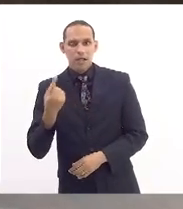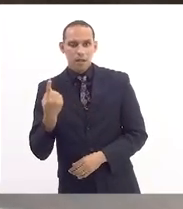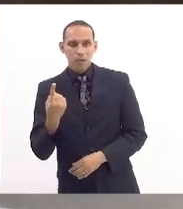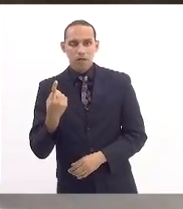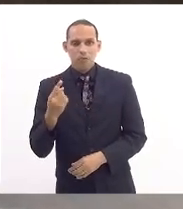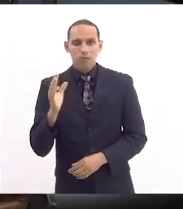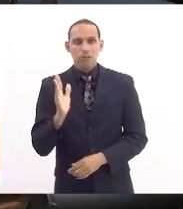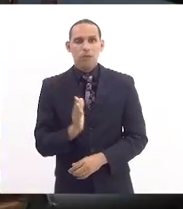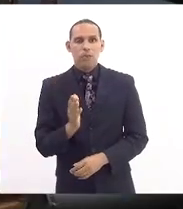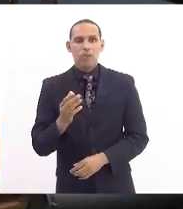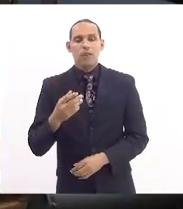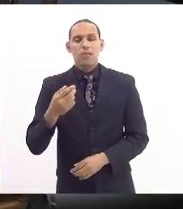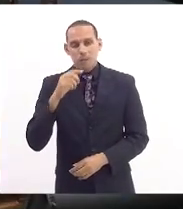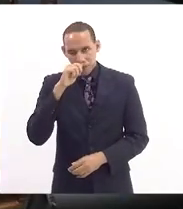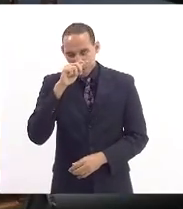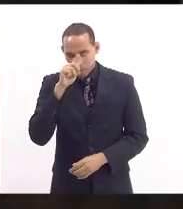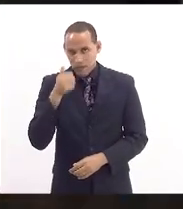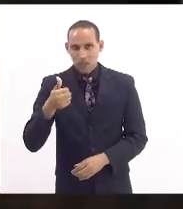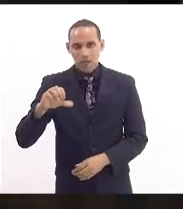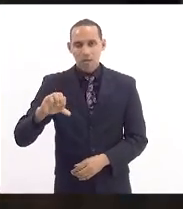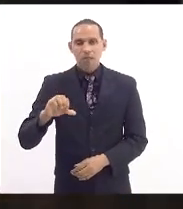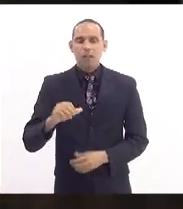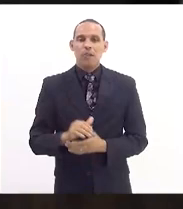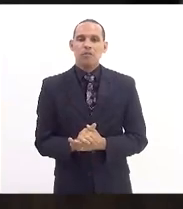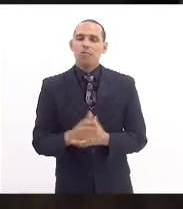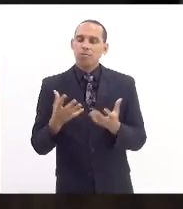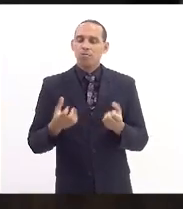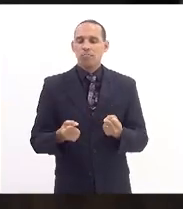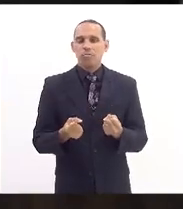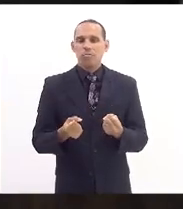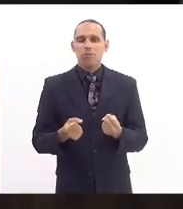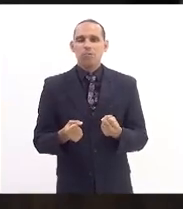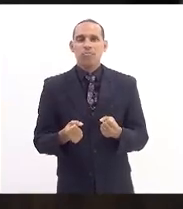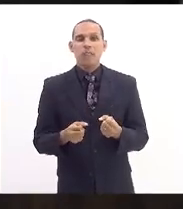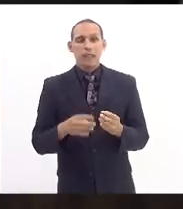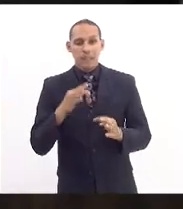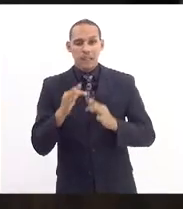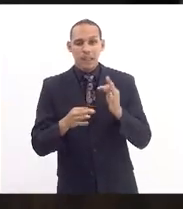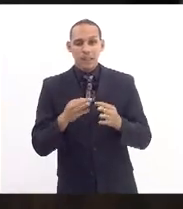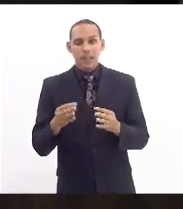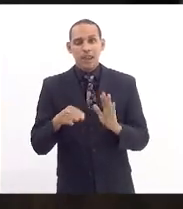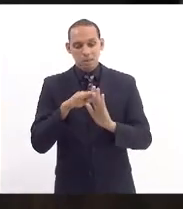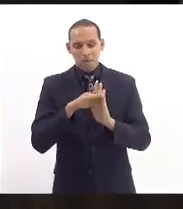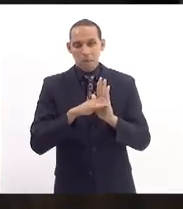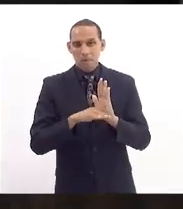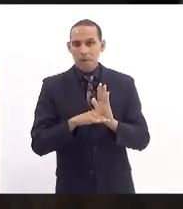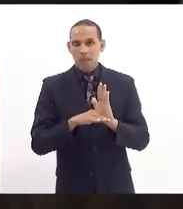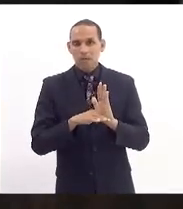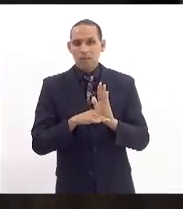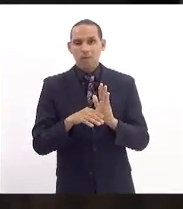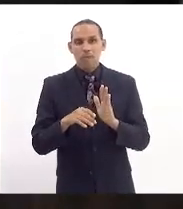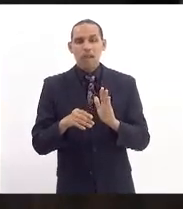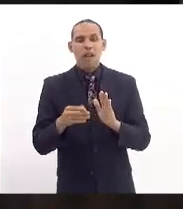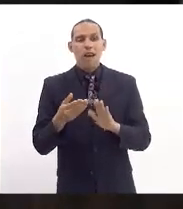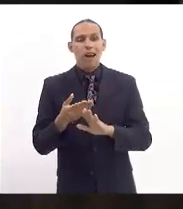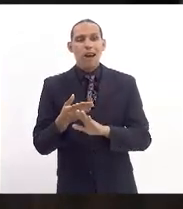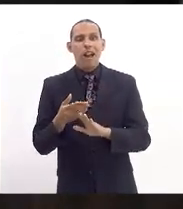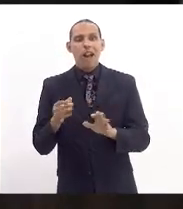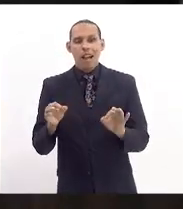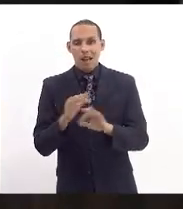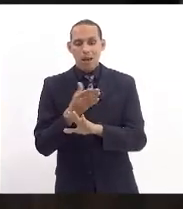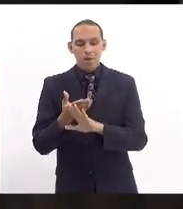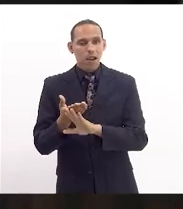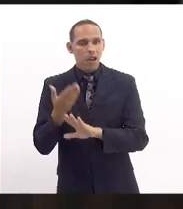autoria do deputado rosenverg Reis presidência da série de vossa excelência nada mais a tratar na ordem do dia presidência antes de encerrar